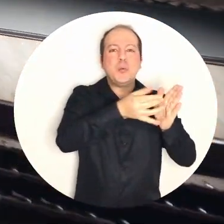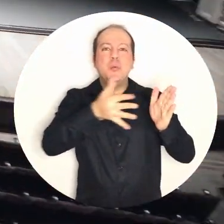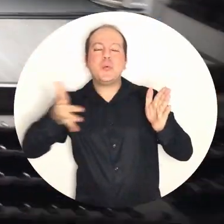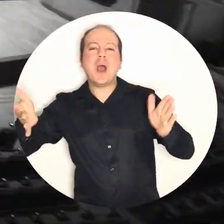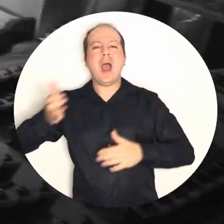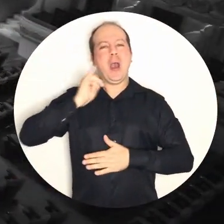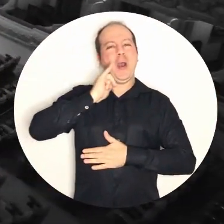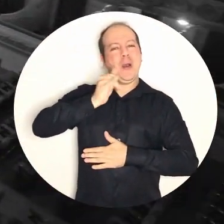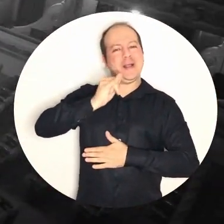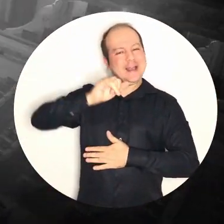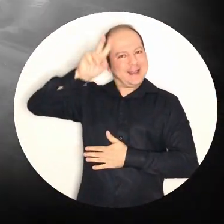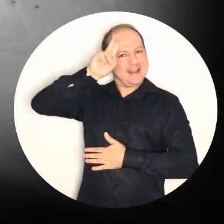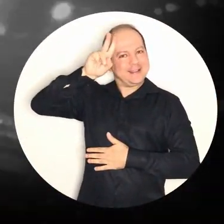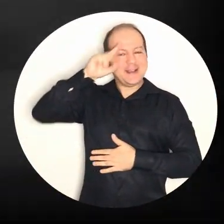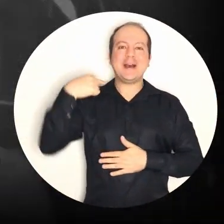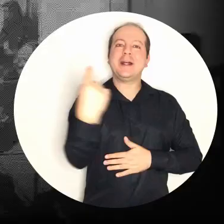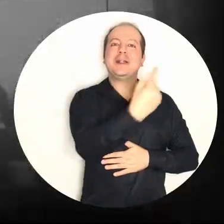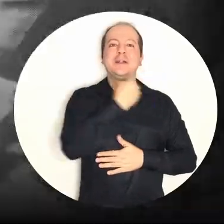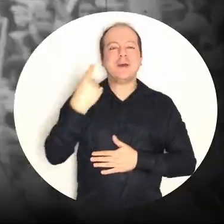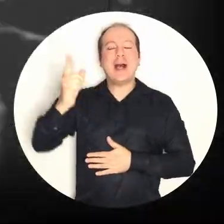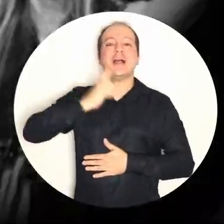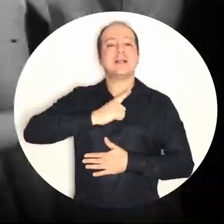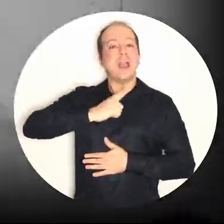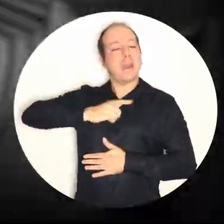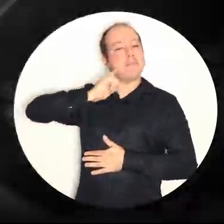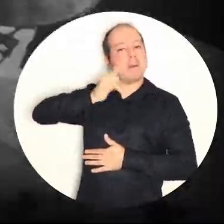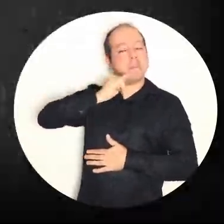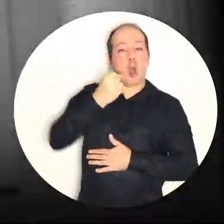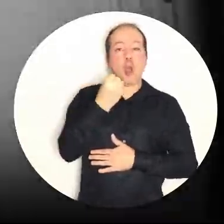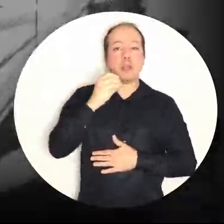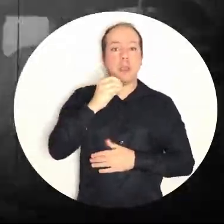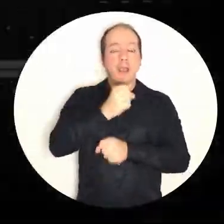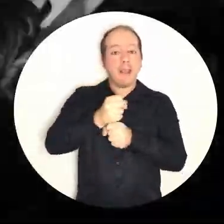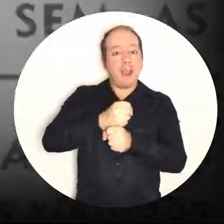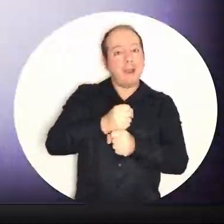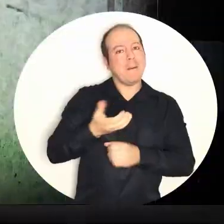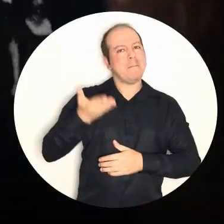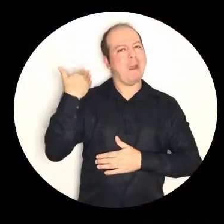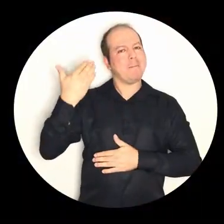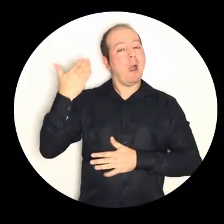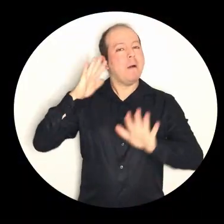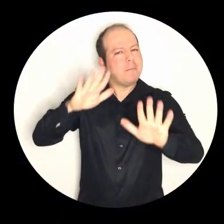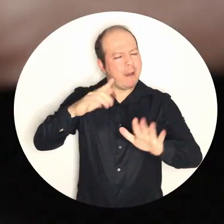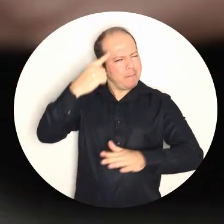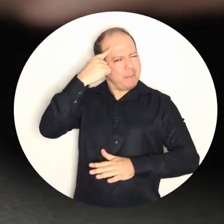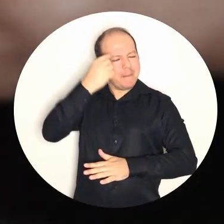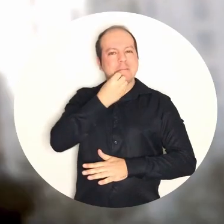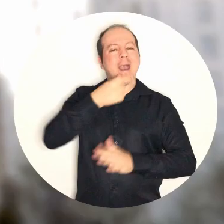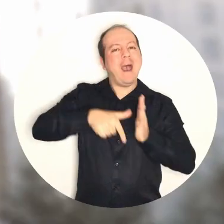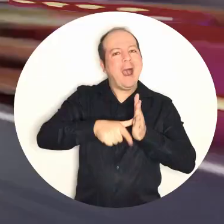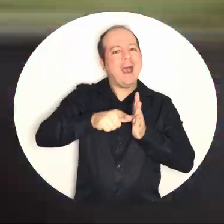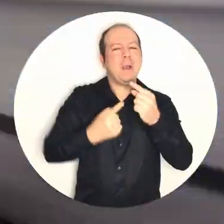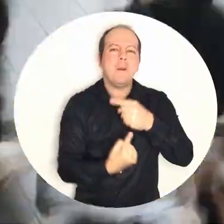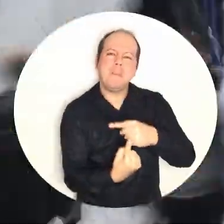tempo. Para contar a nossa história, iremos voltar 80 anos no passado. Pensando bem,